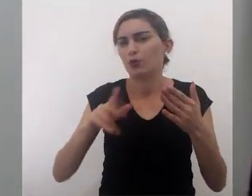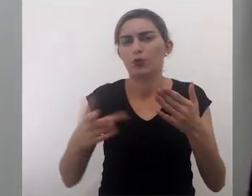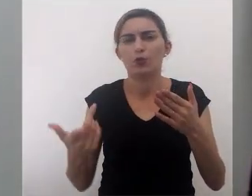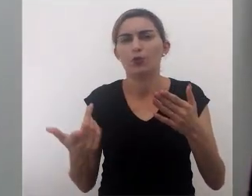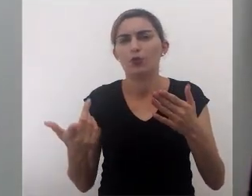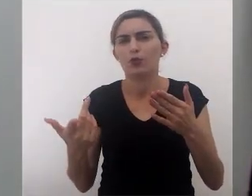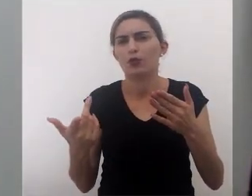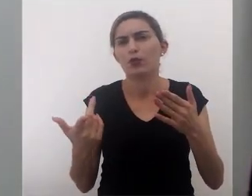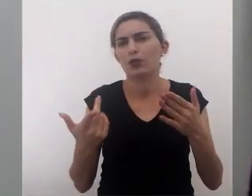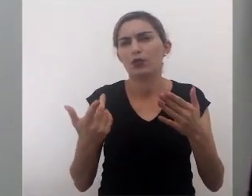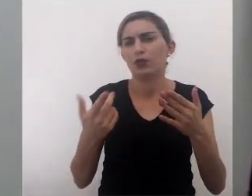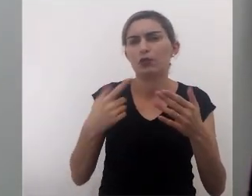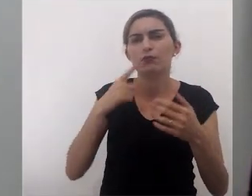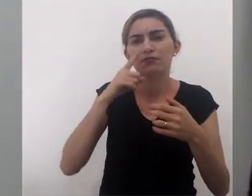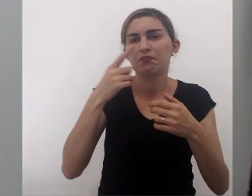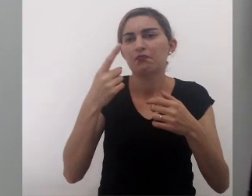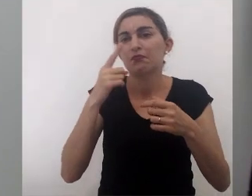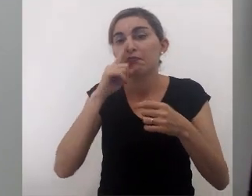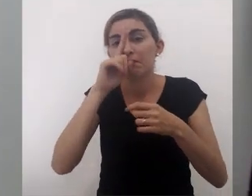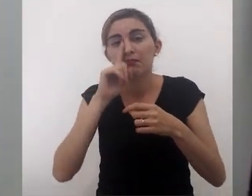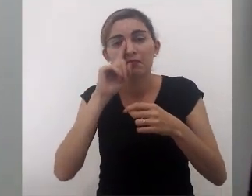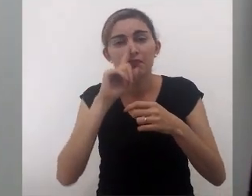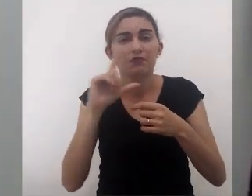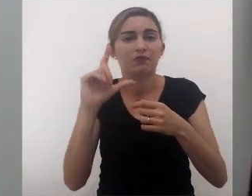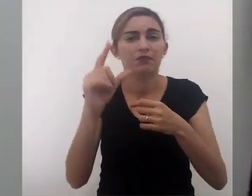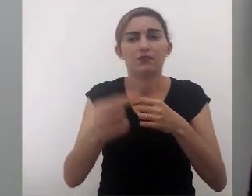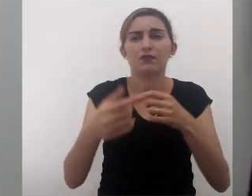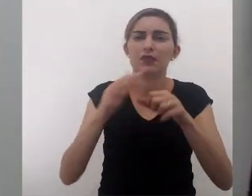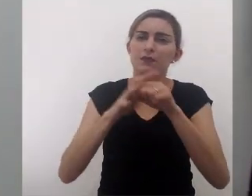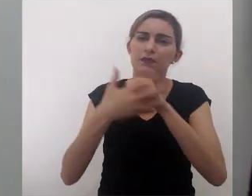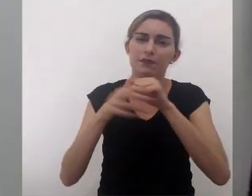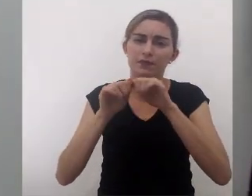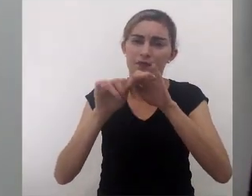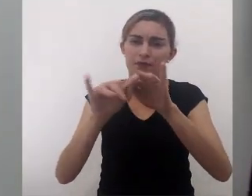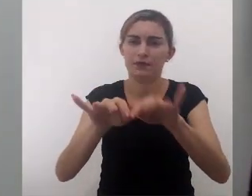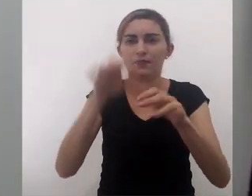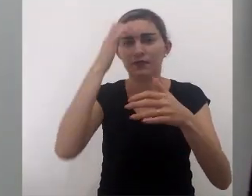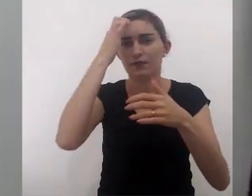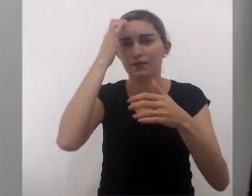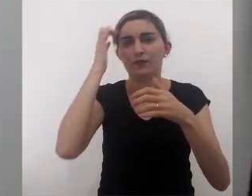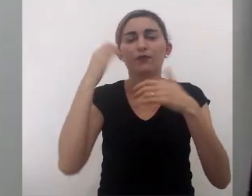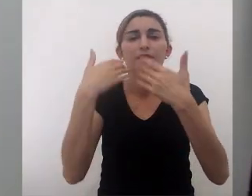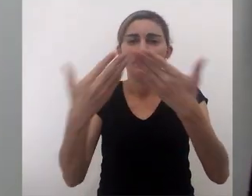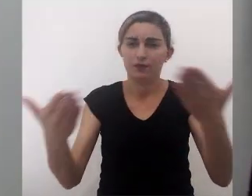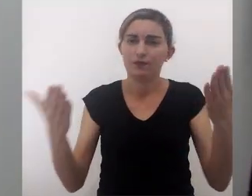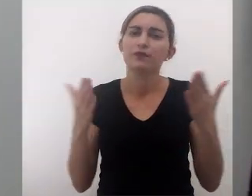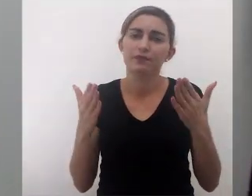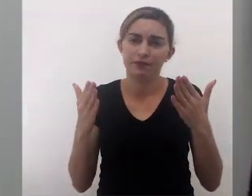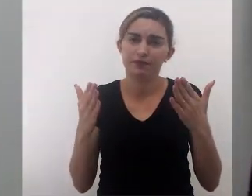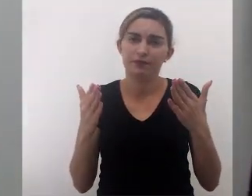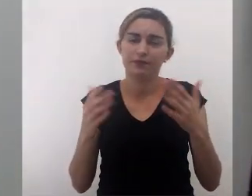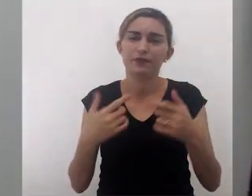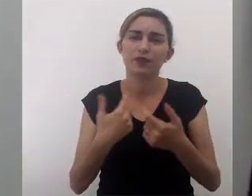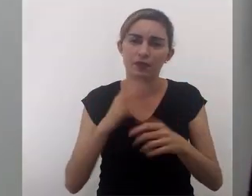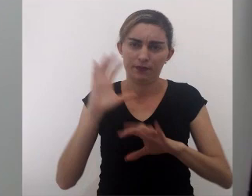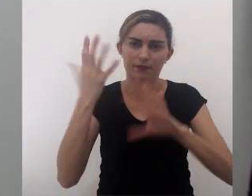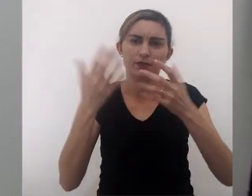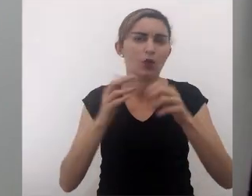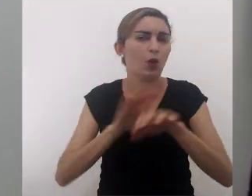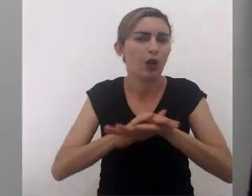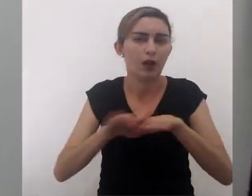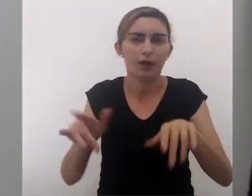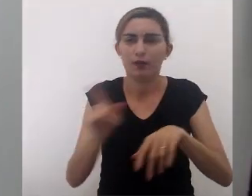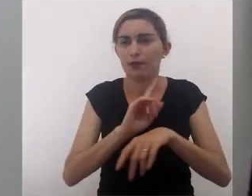não se arrisque diante dessa epidemia, dessa pandemia, porque